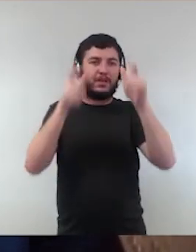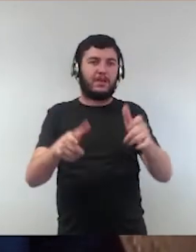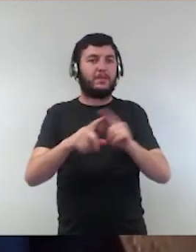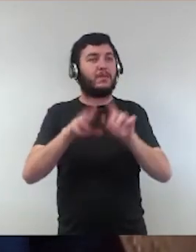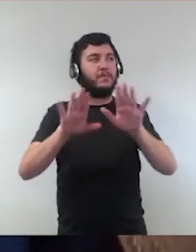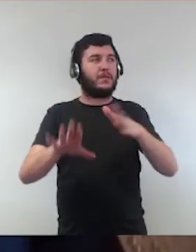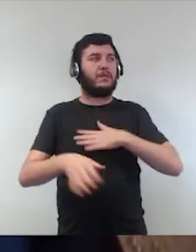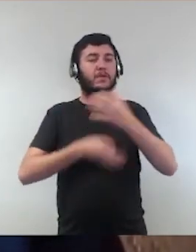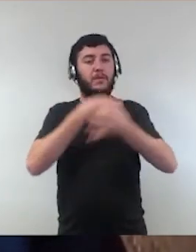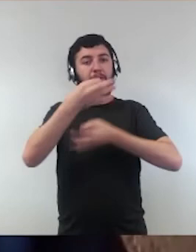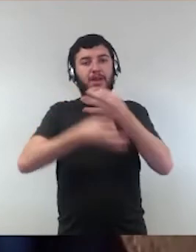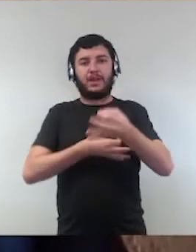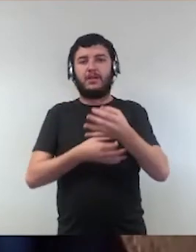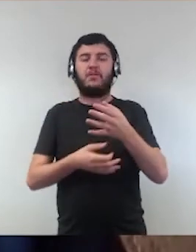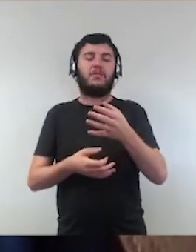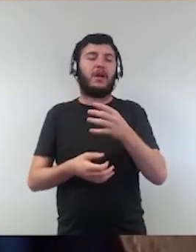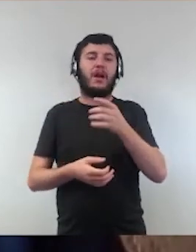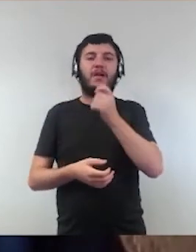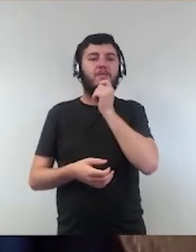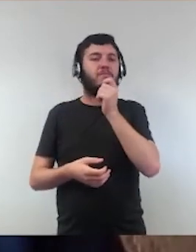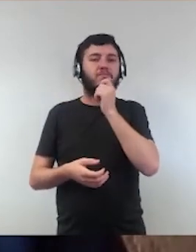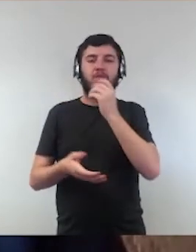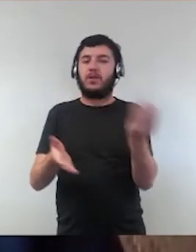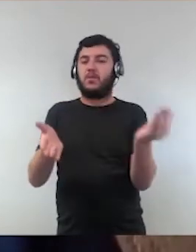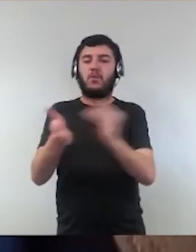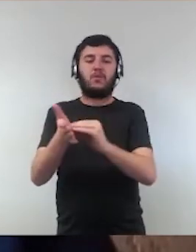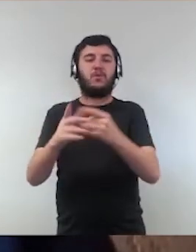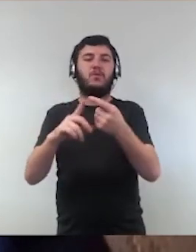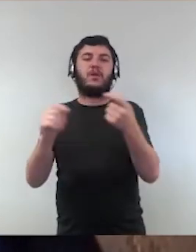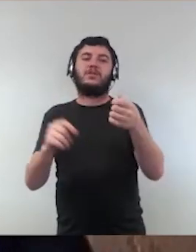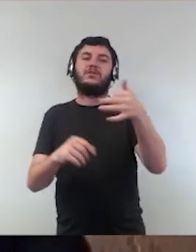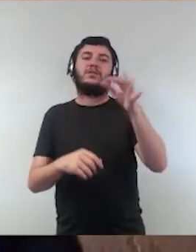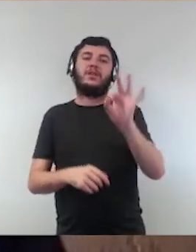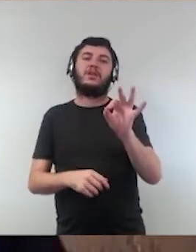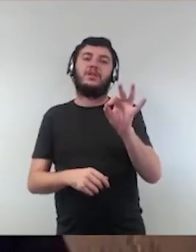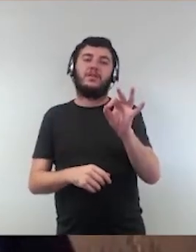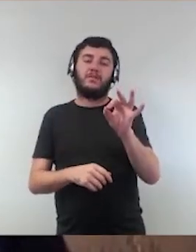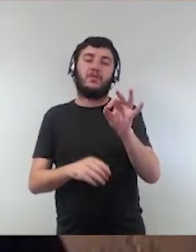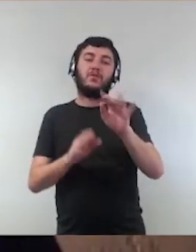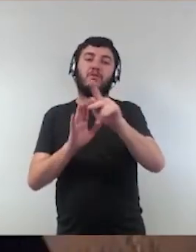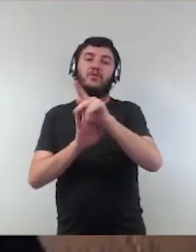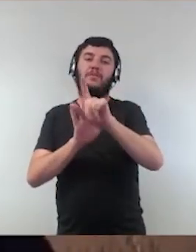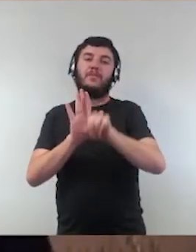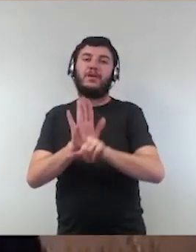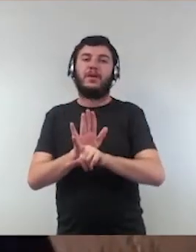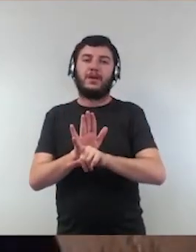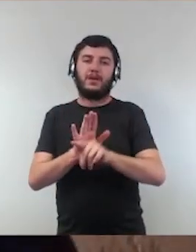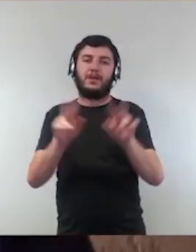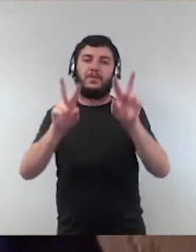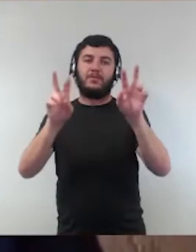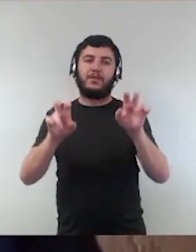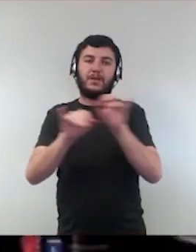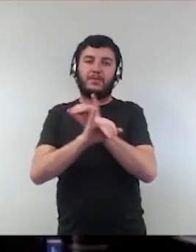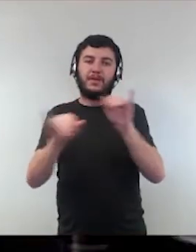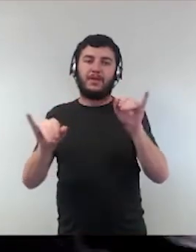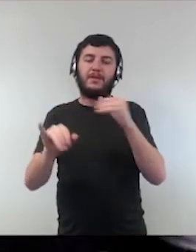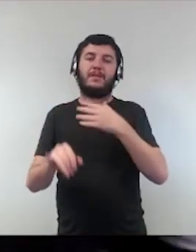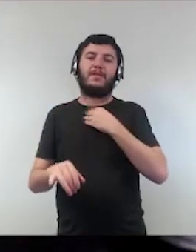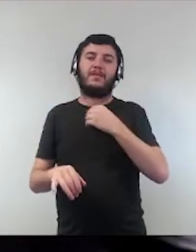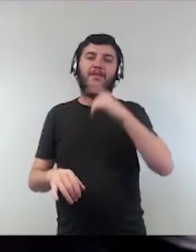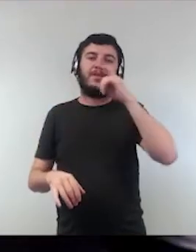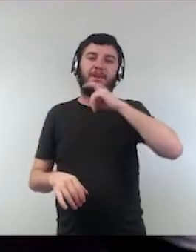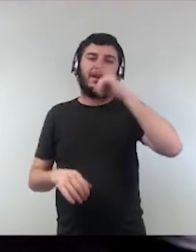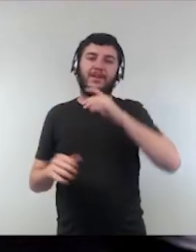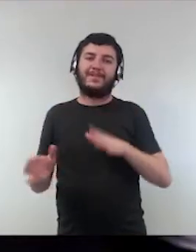opinião, presentes no artigo 10º do PL 2630. E é isso, Flávio. Estourei meu tempo? Estourou, mas